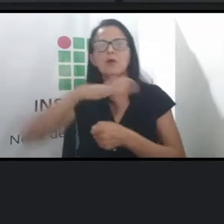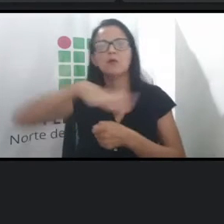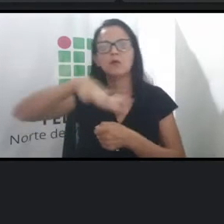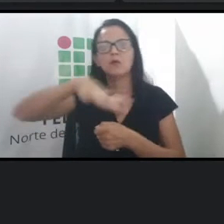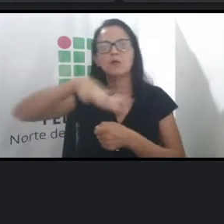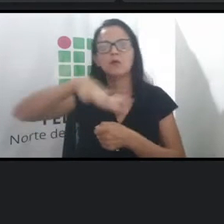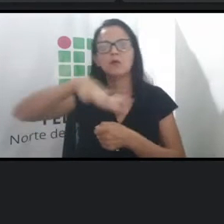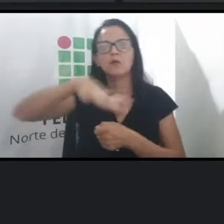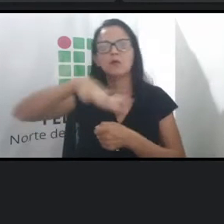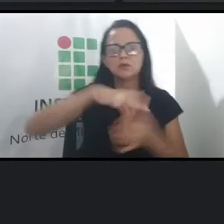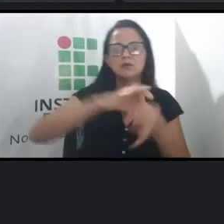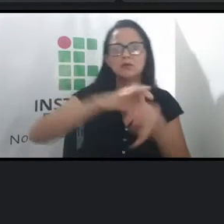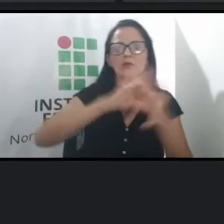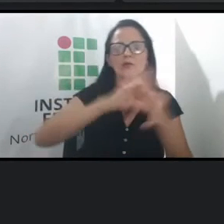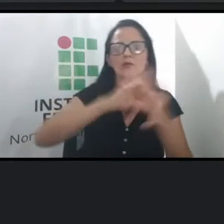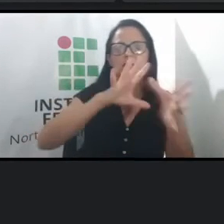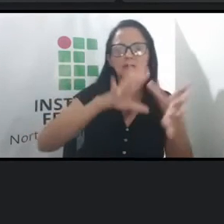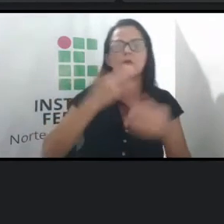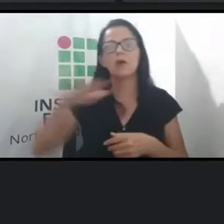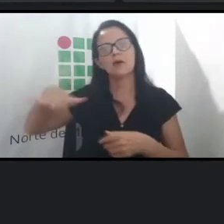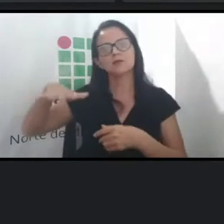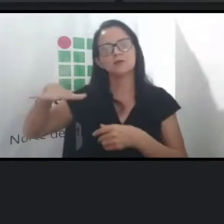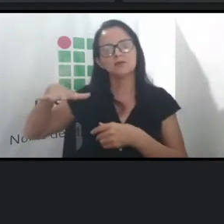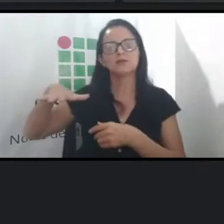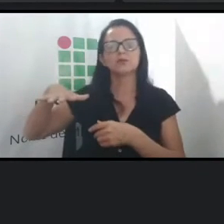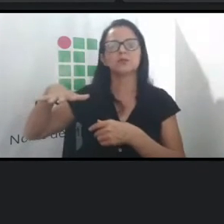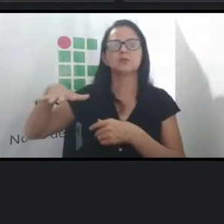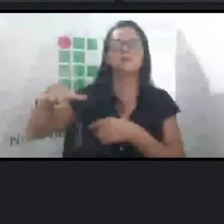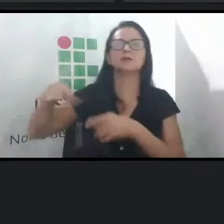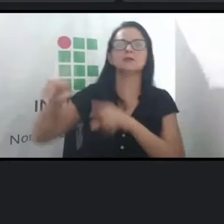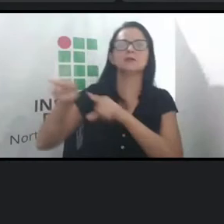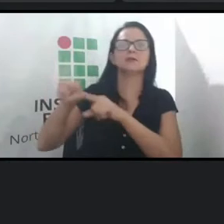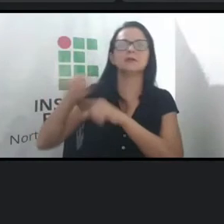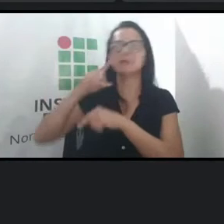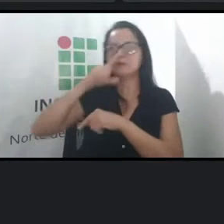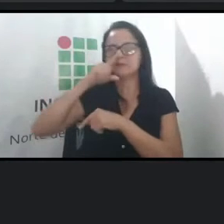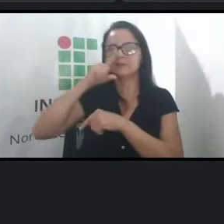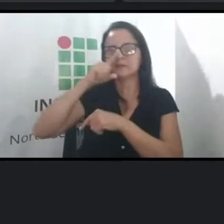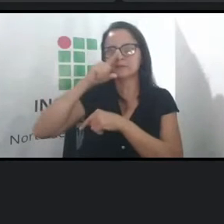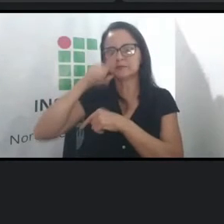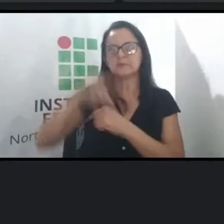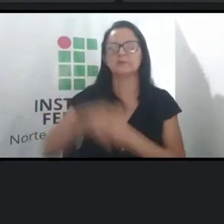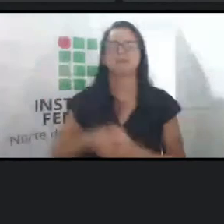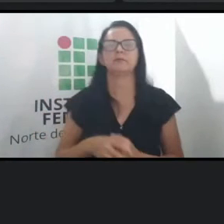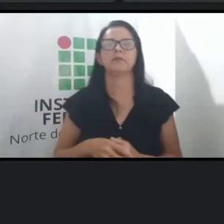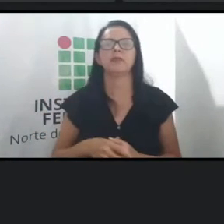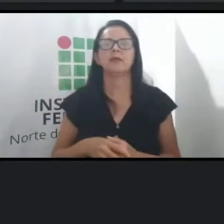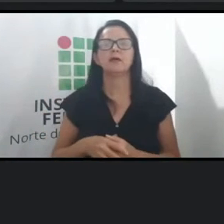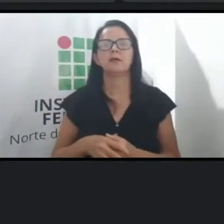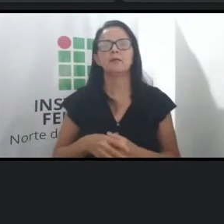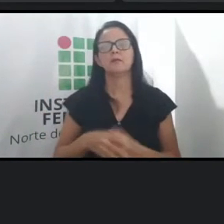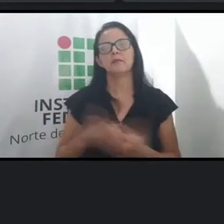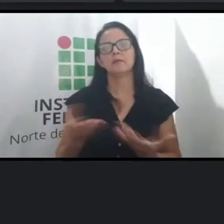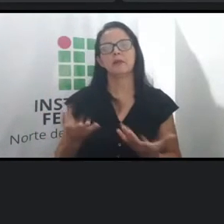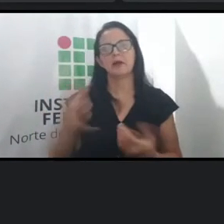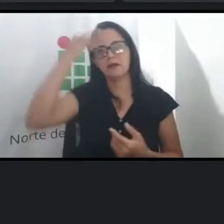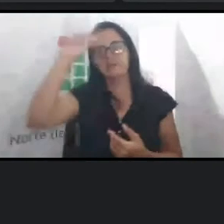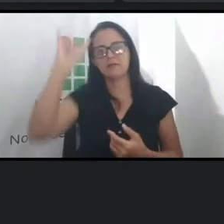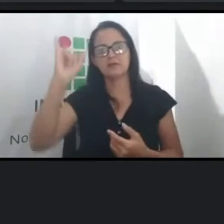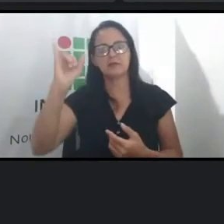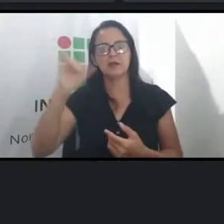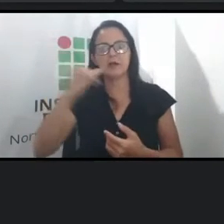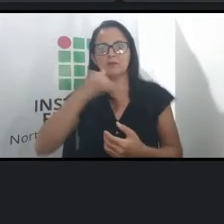livre e quais são as zonas de risco, para que evite que venha tomar um choque elétrico e ser